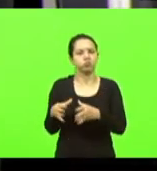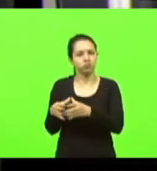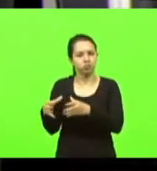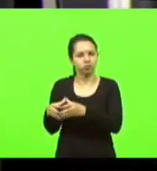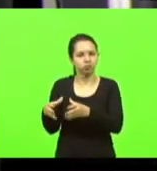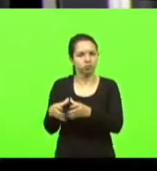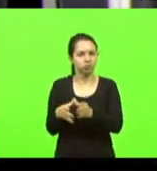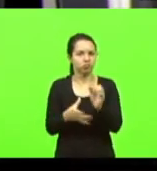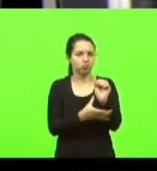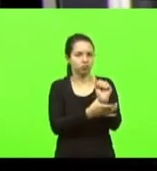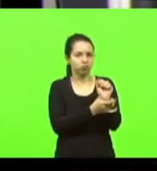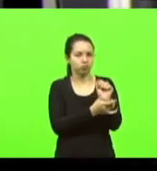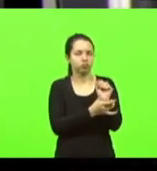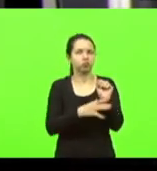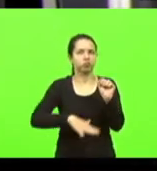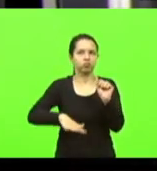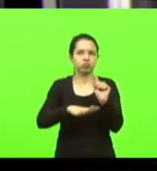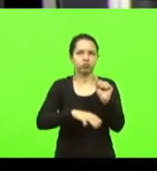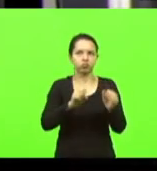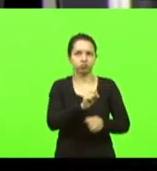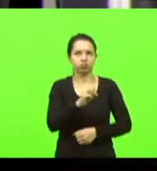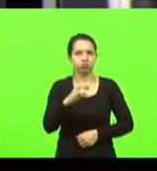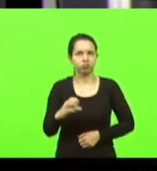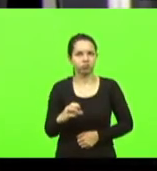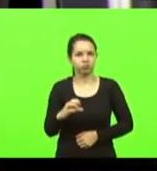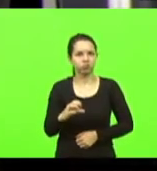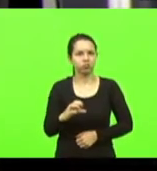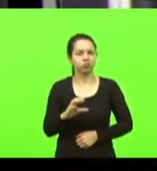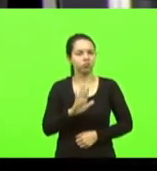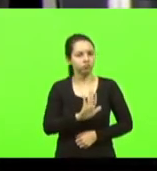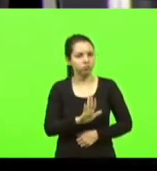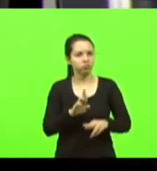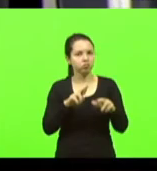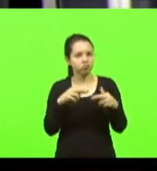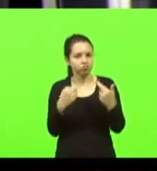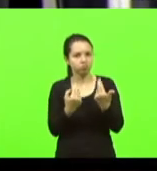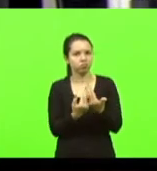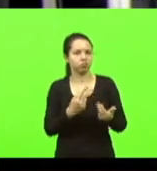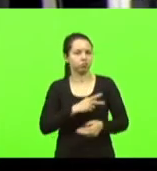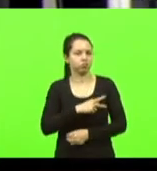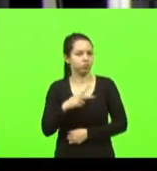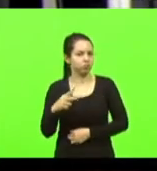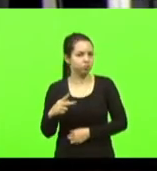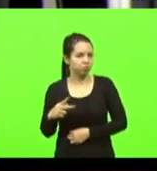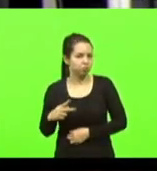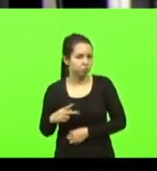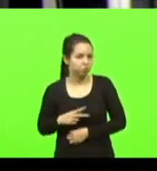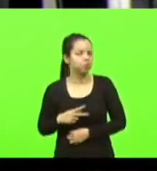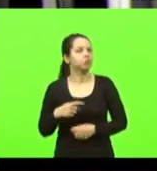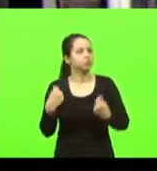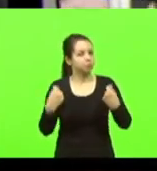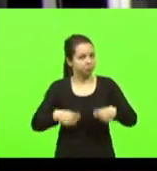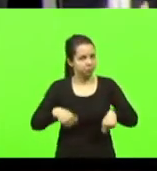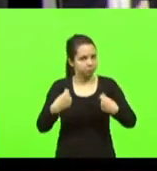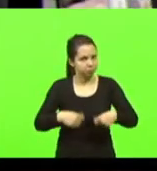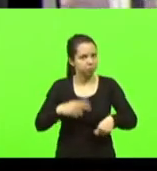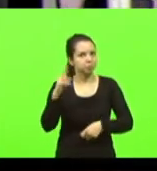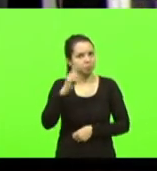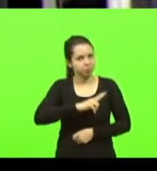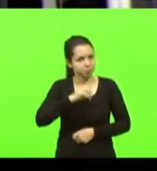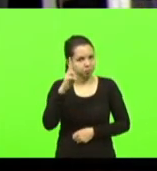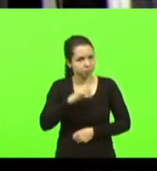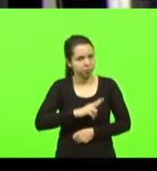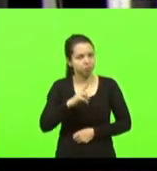Catarinense mas audiências públicas elas são necessárias e urgentes